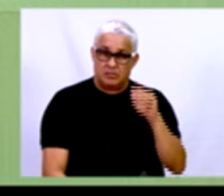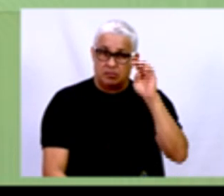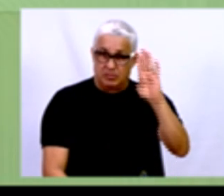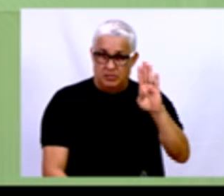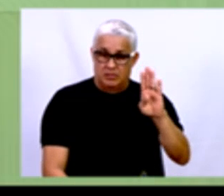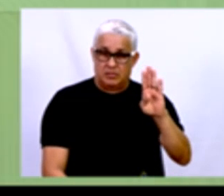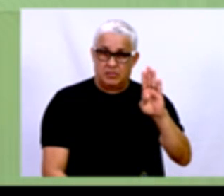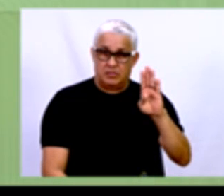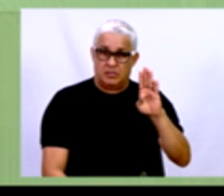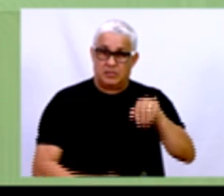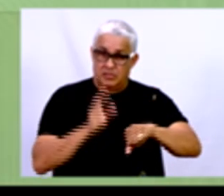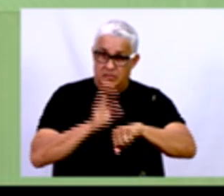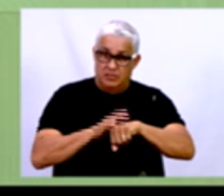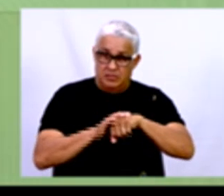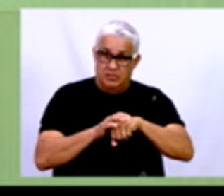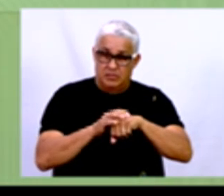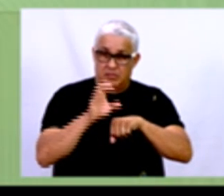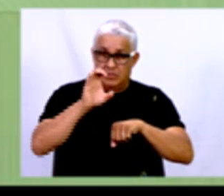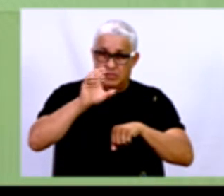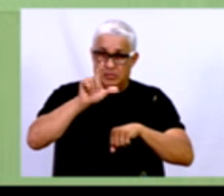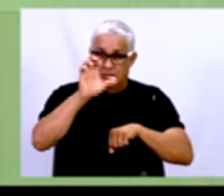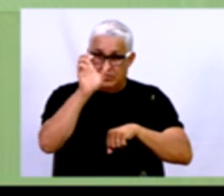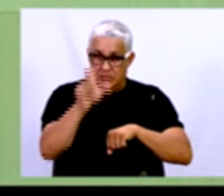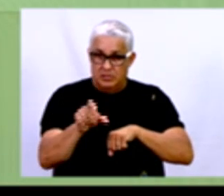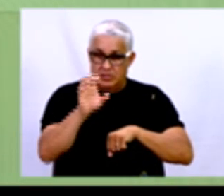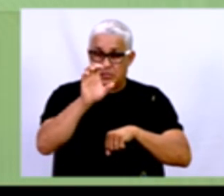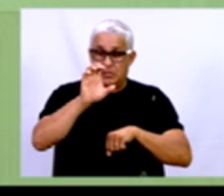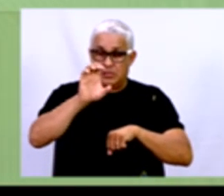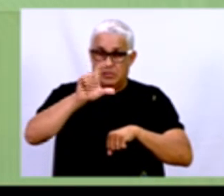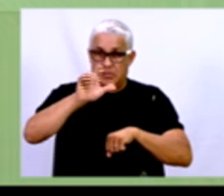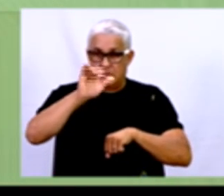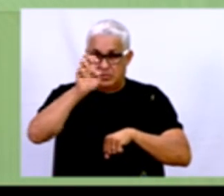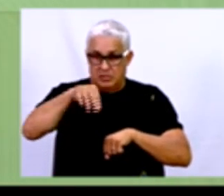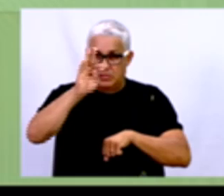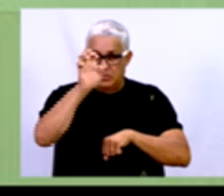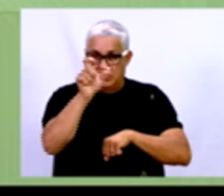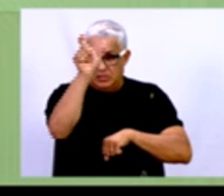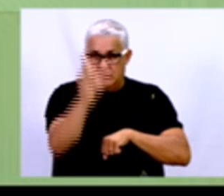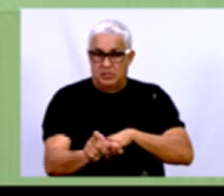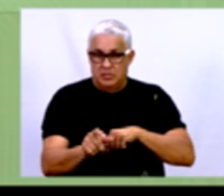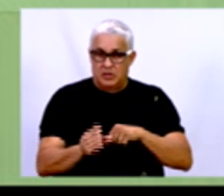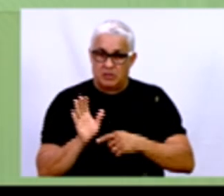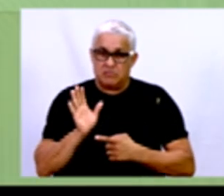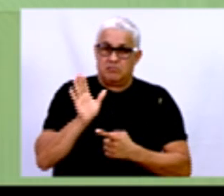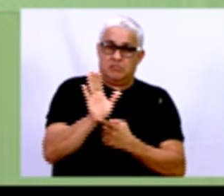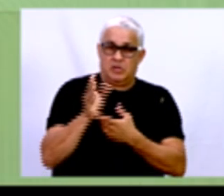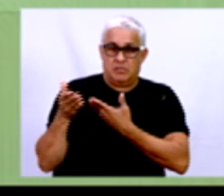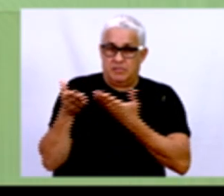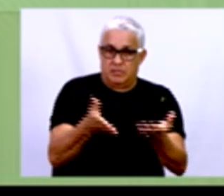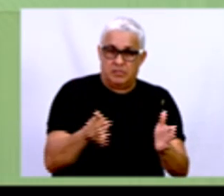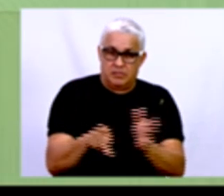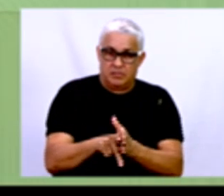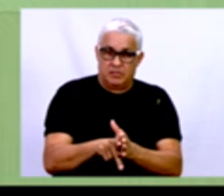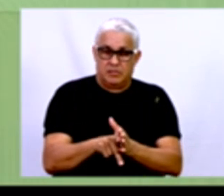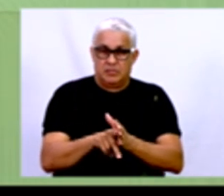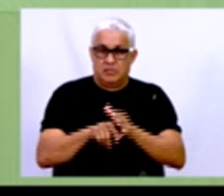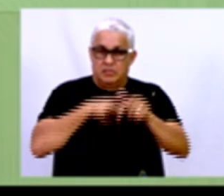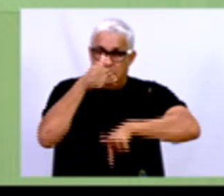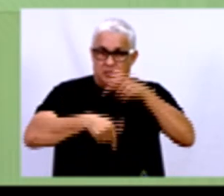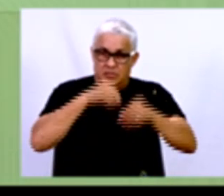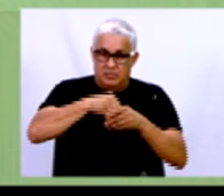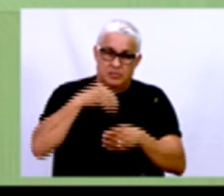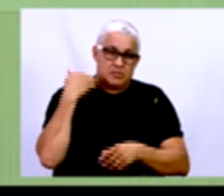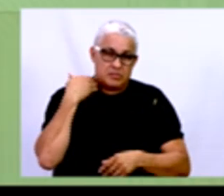A iniciativa do cliente em se apresentar como funcionário do banco. C. O fato de